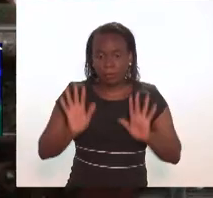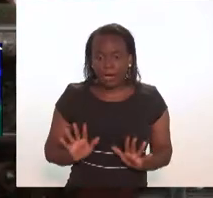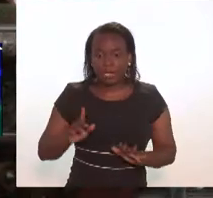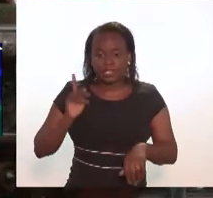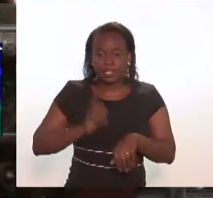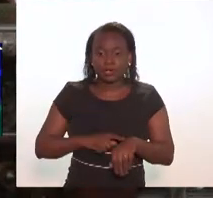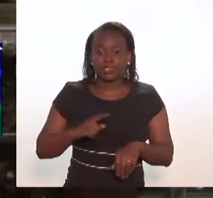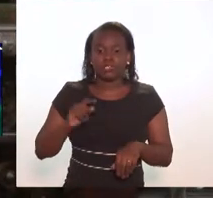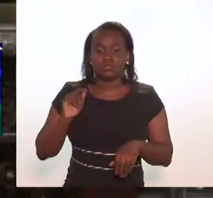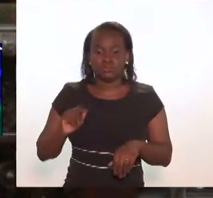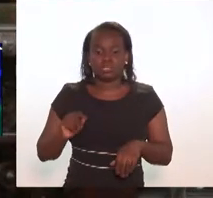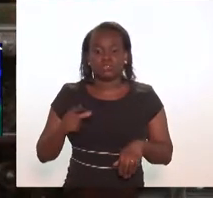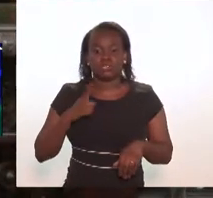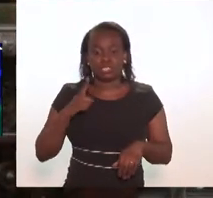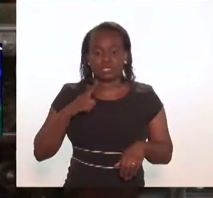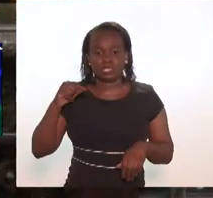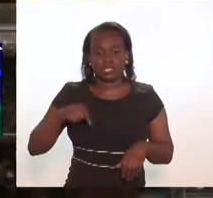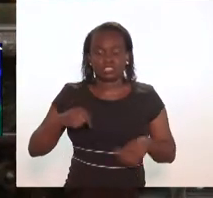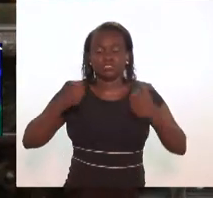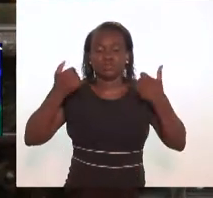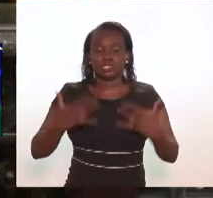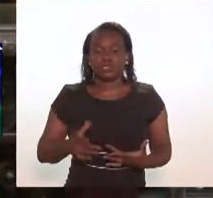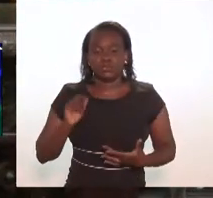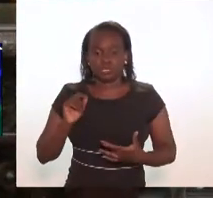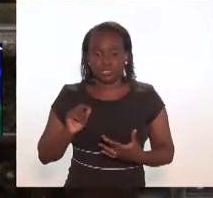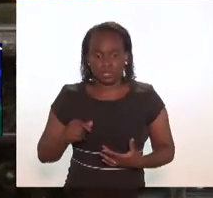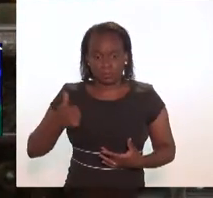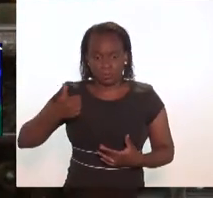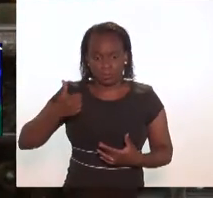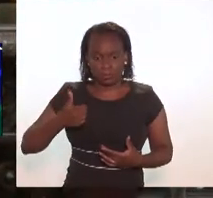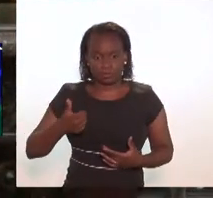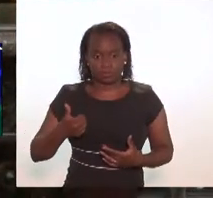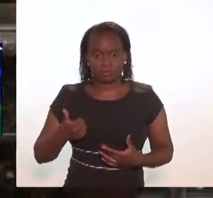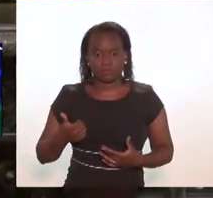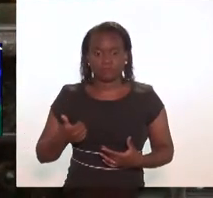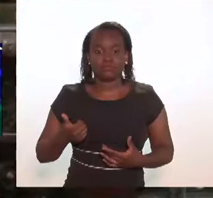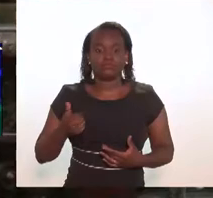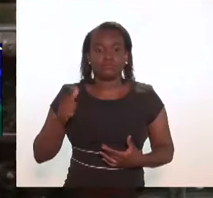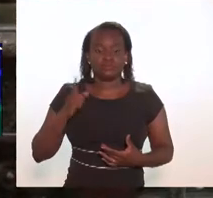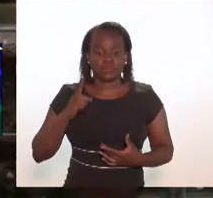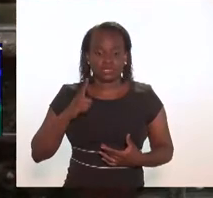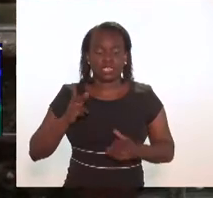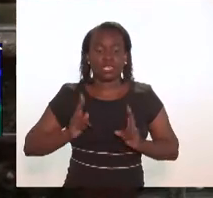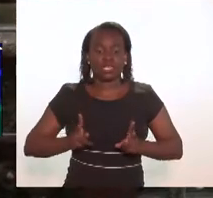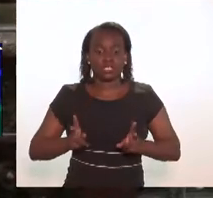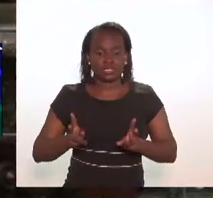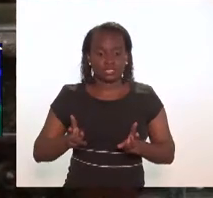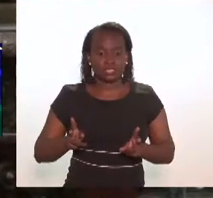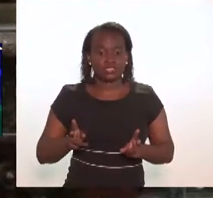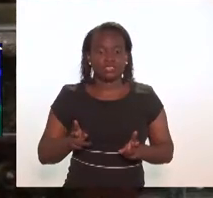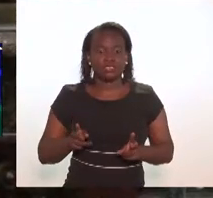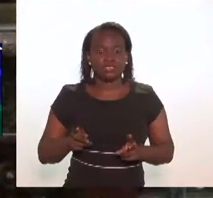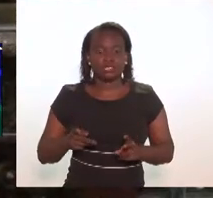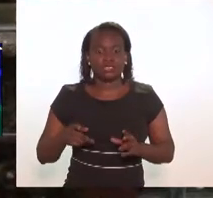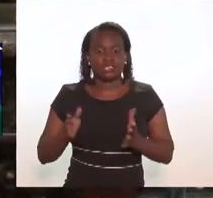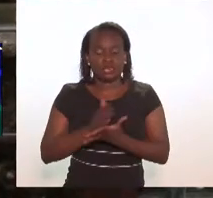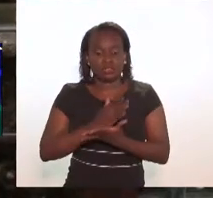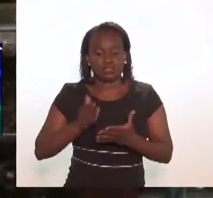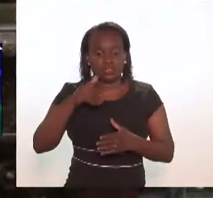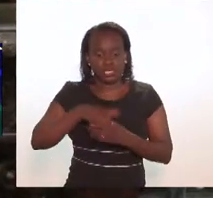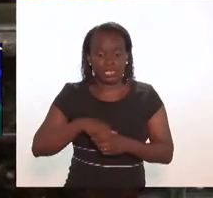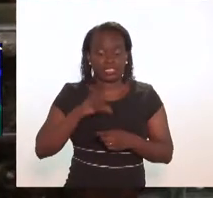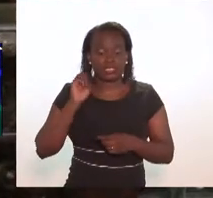pronto, eu tenho aqui a dizer, primeiro, que ainda temos ainda as inclusões a serem votadas. Se a gente